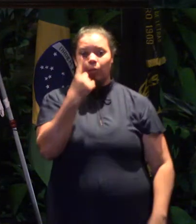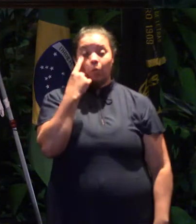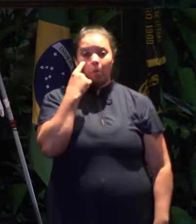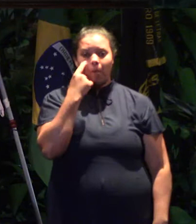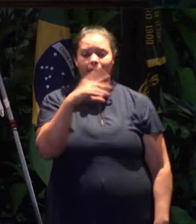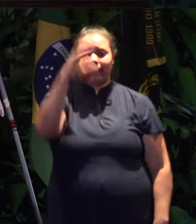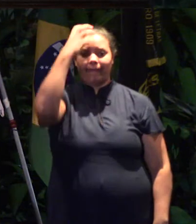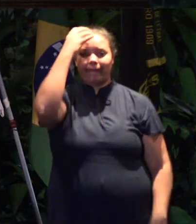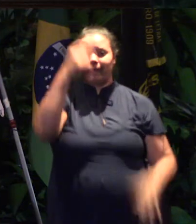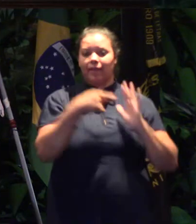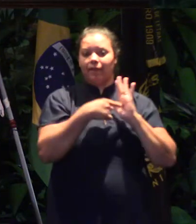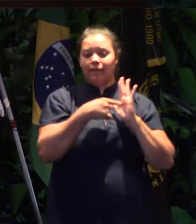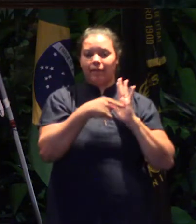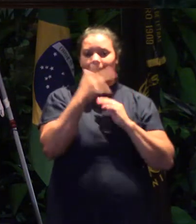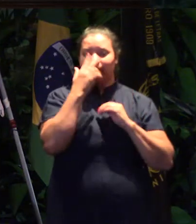esse olho